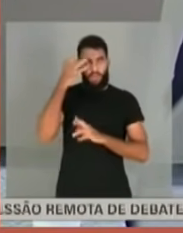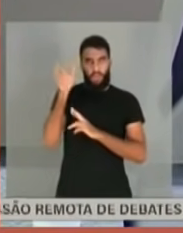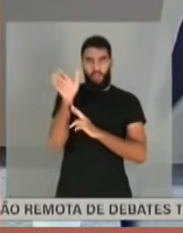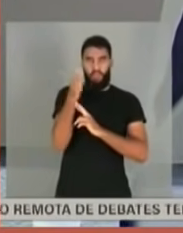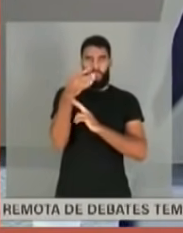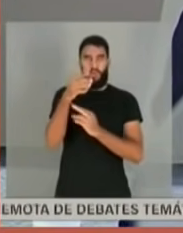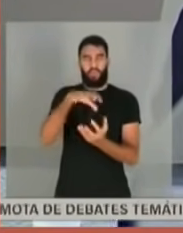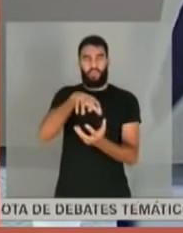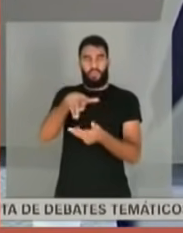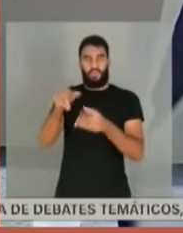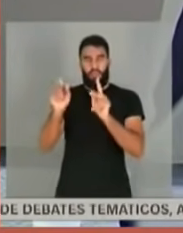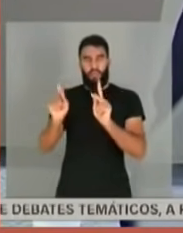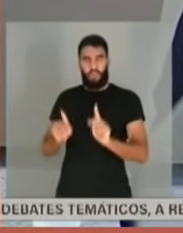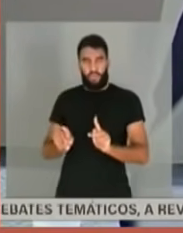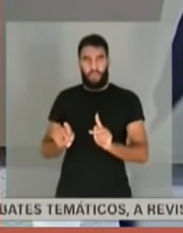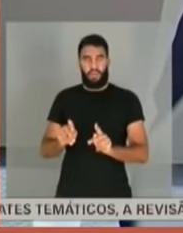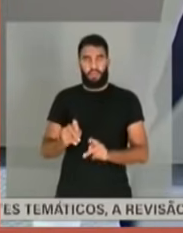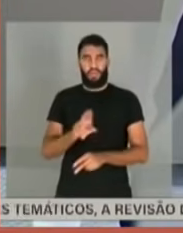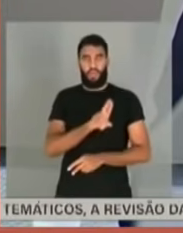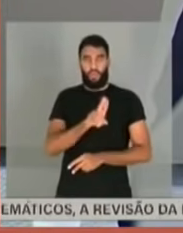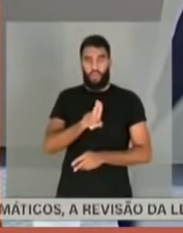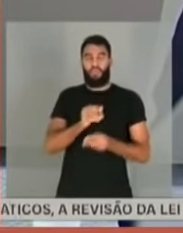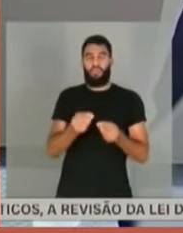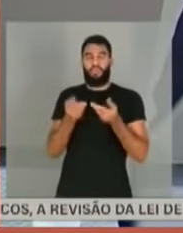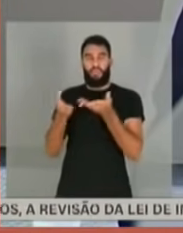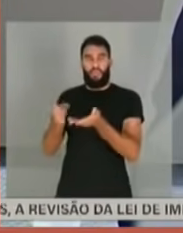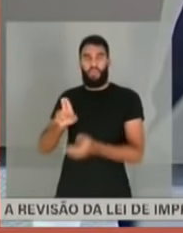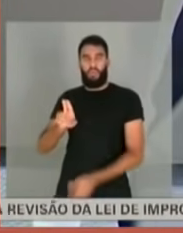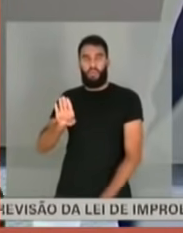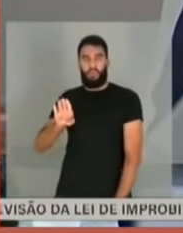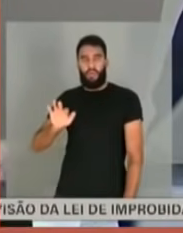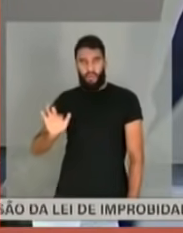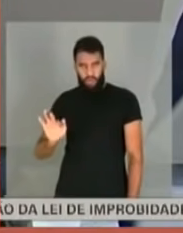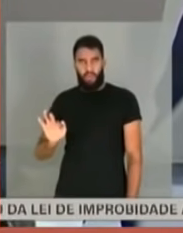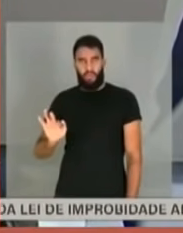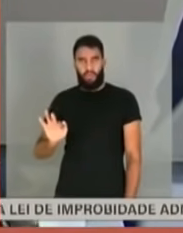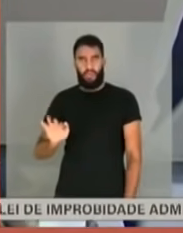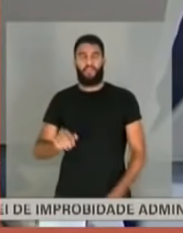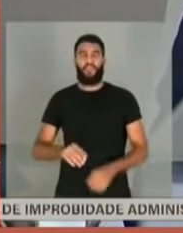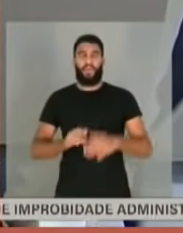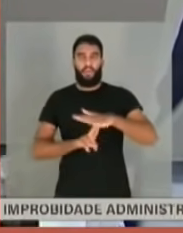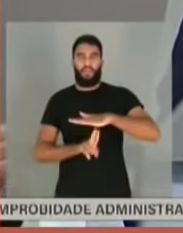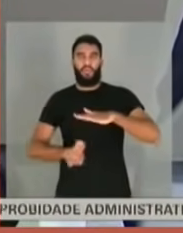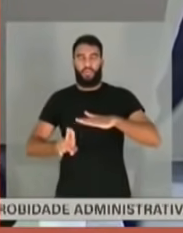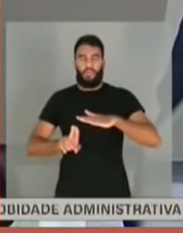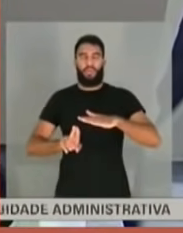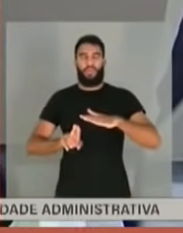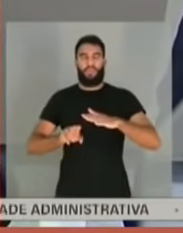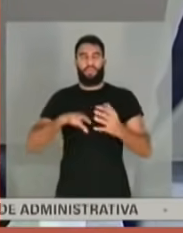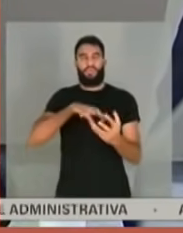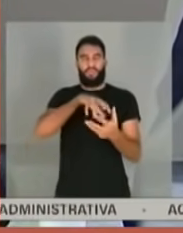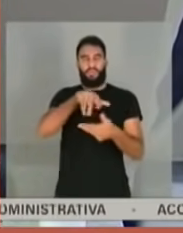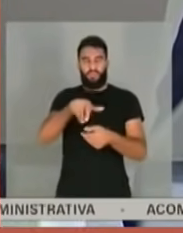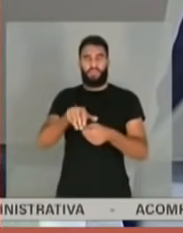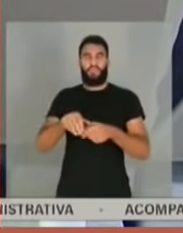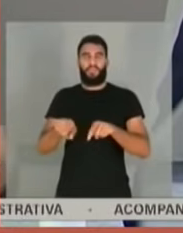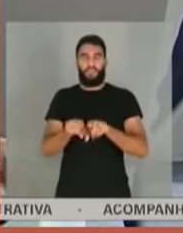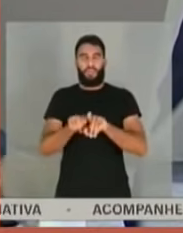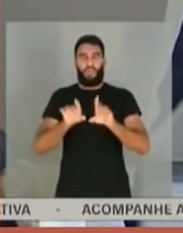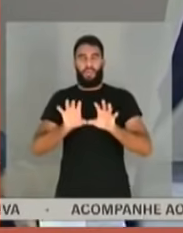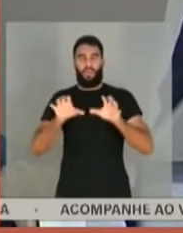R$ 1 bilhão às custas das vidas dos brasileiros, né? Então, o Hamilton Gomes de Paula, né, ele está